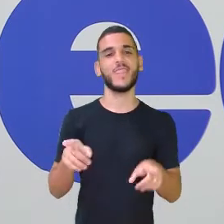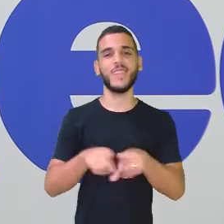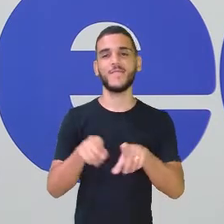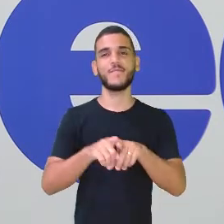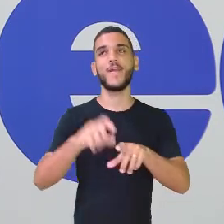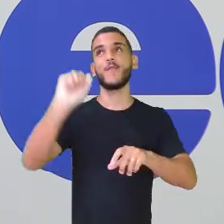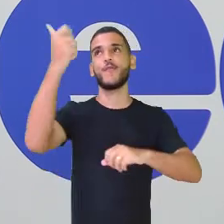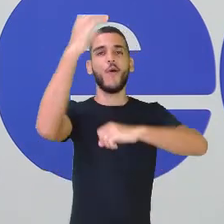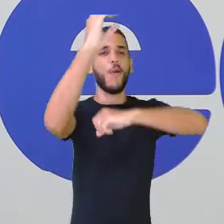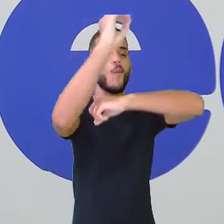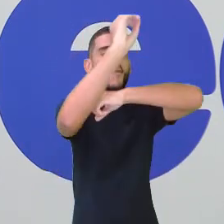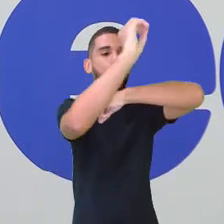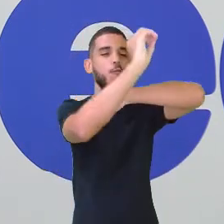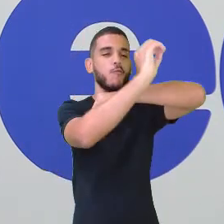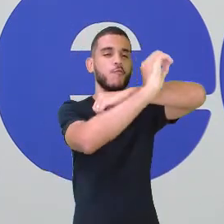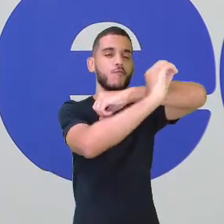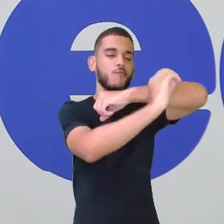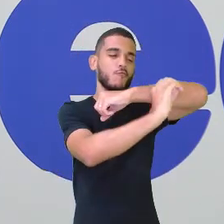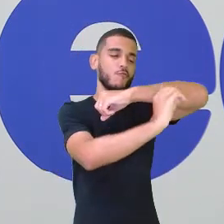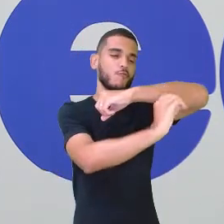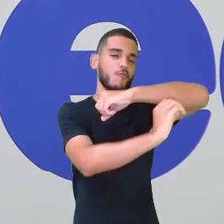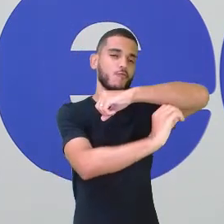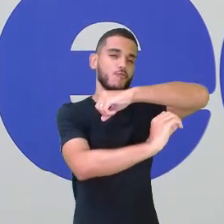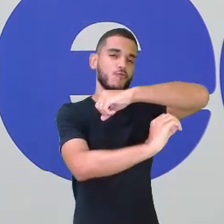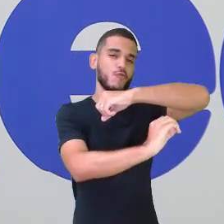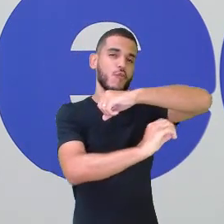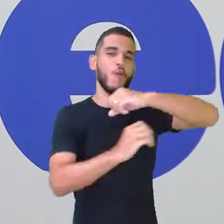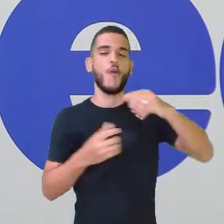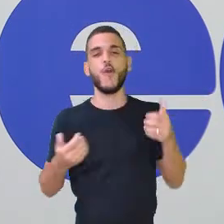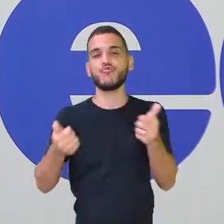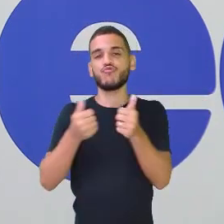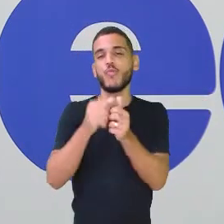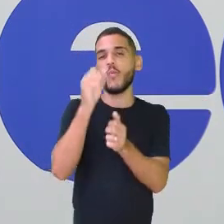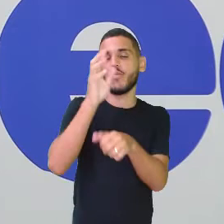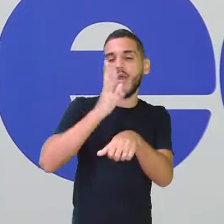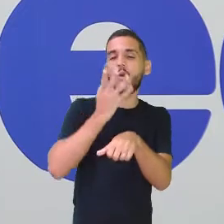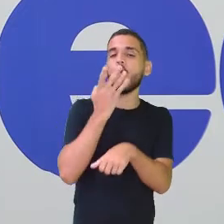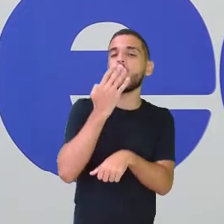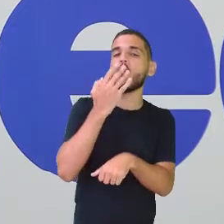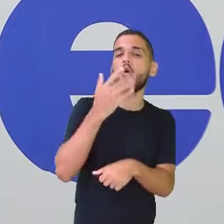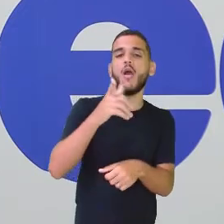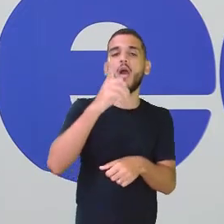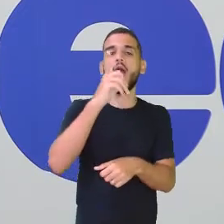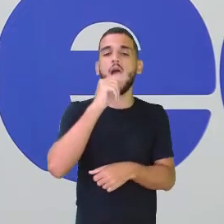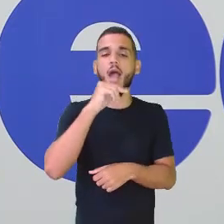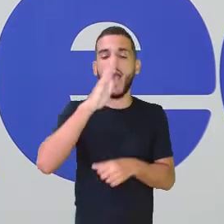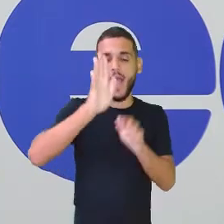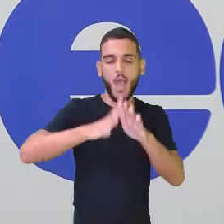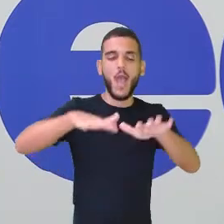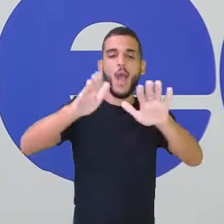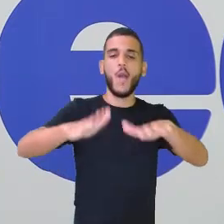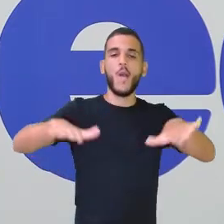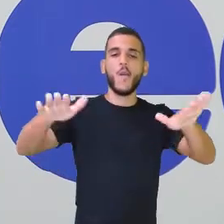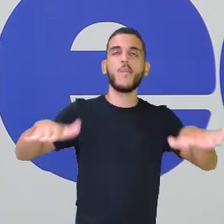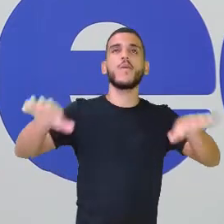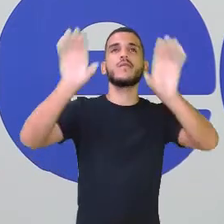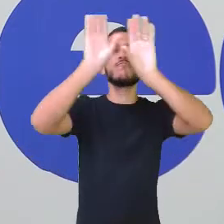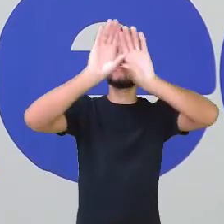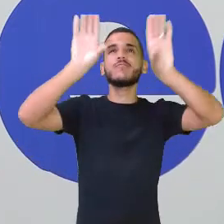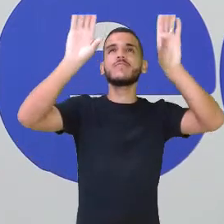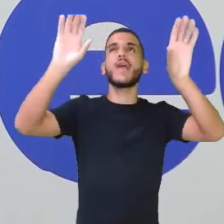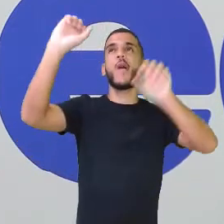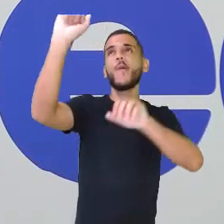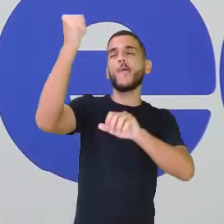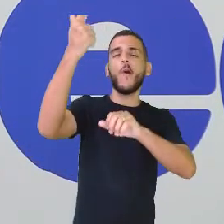mar, tem meu coração. Eu acho que o contraste de cores ali entre a água do mar, o sol e o céu são perfeitos.